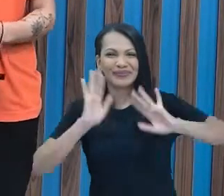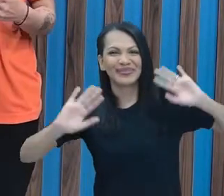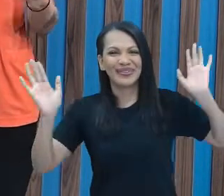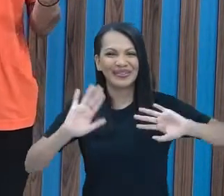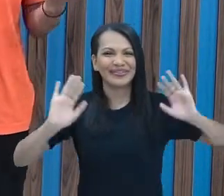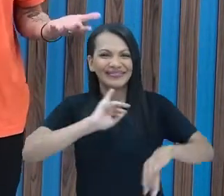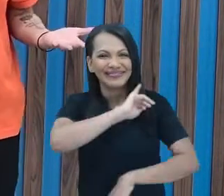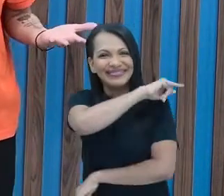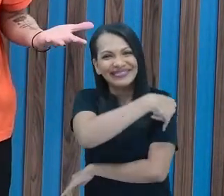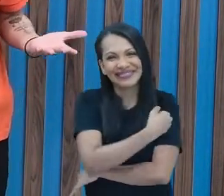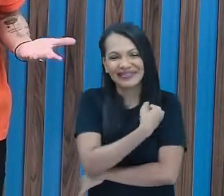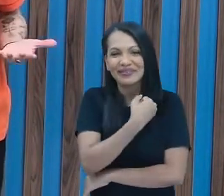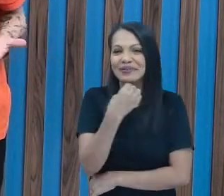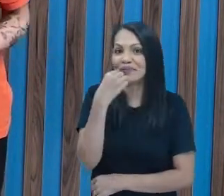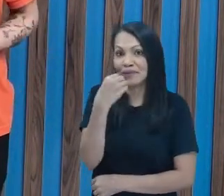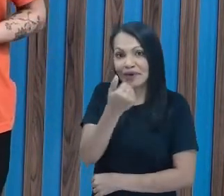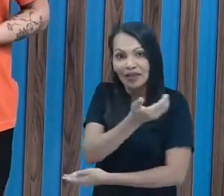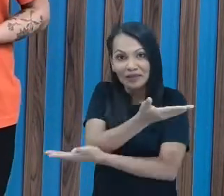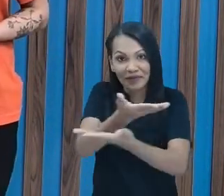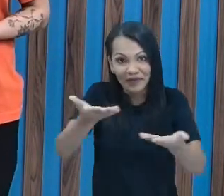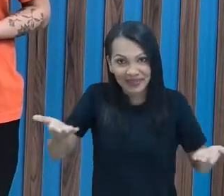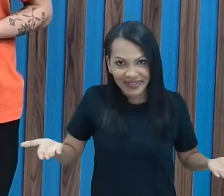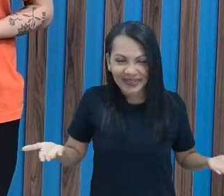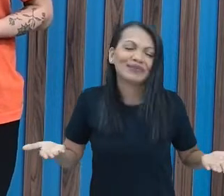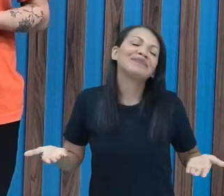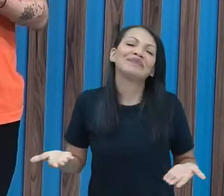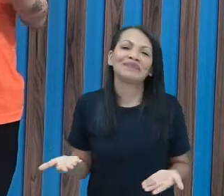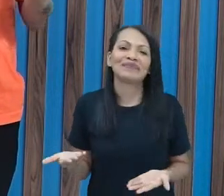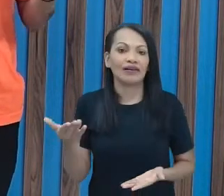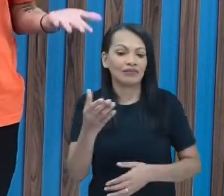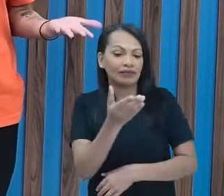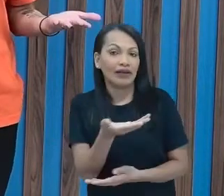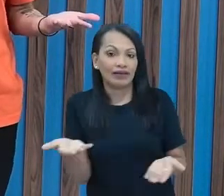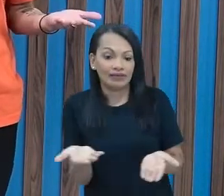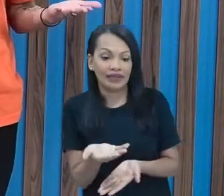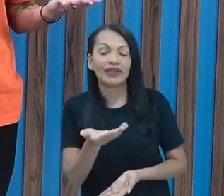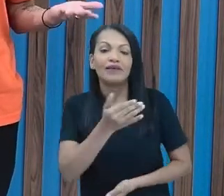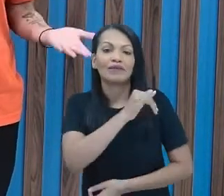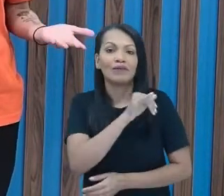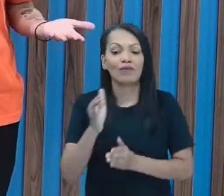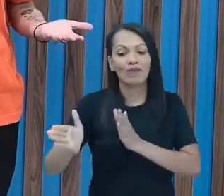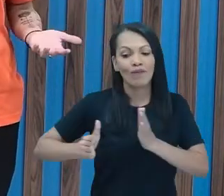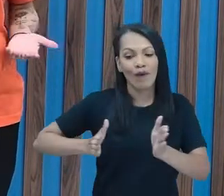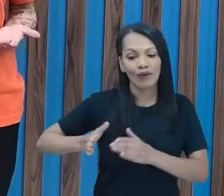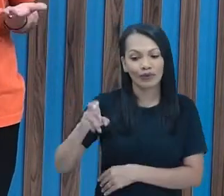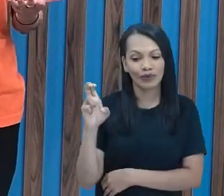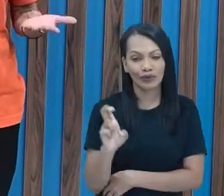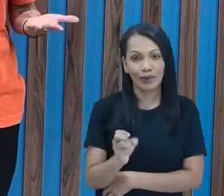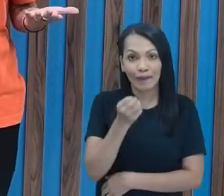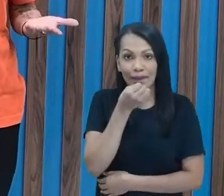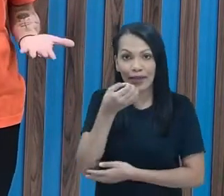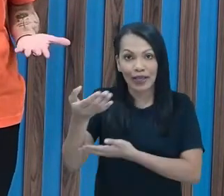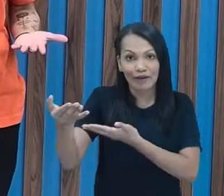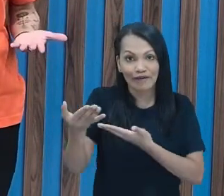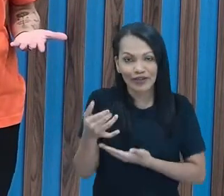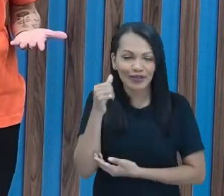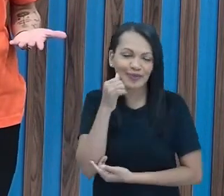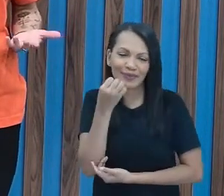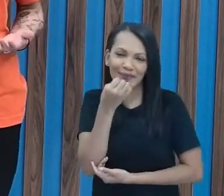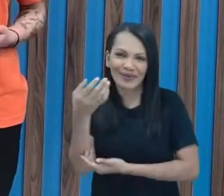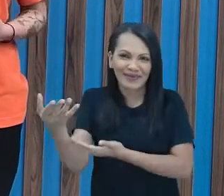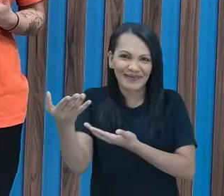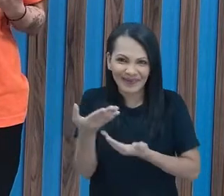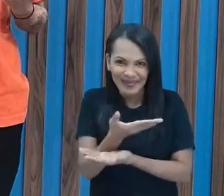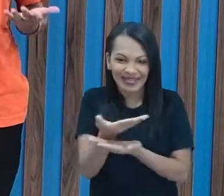Olá, pessoal da EJA, tudo bem com vocês? A turma aqui do módulo 5, né? Sejam todas e todos